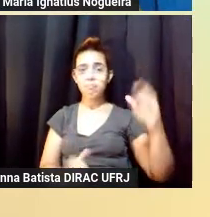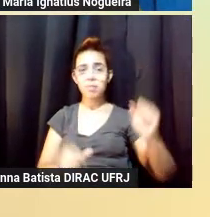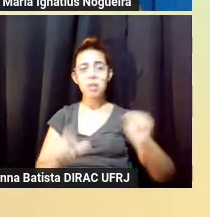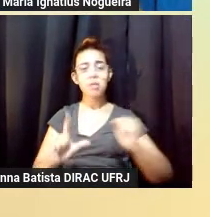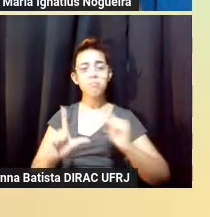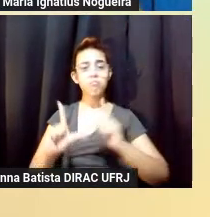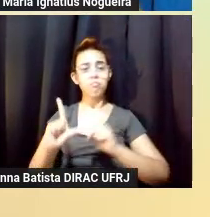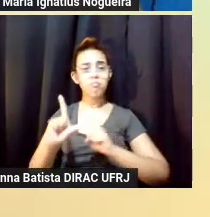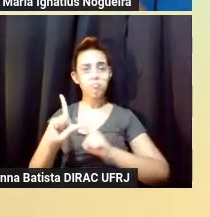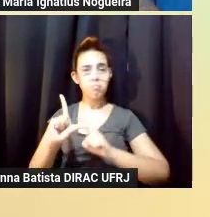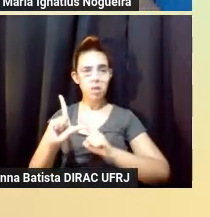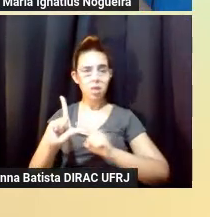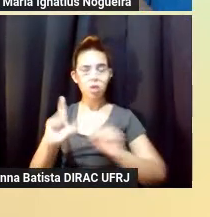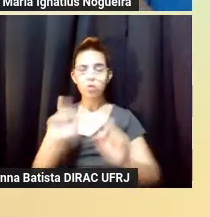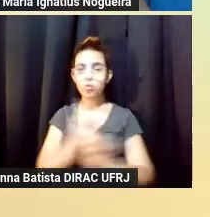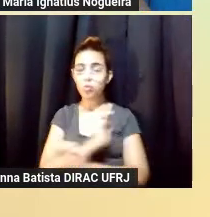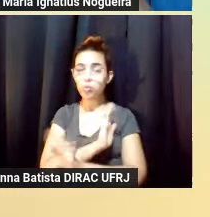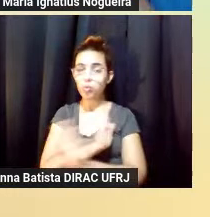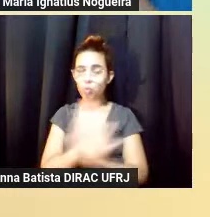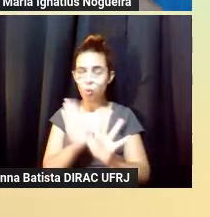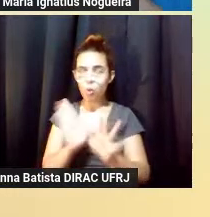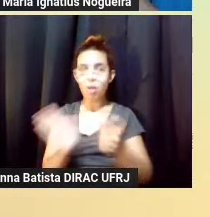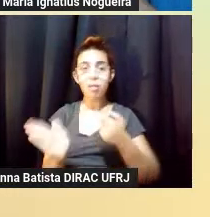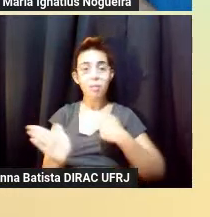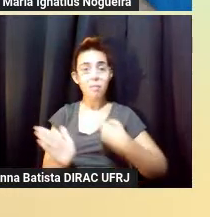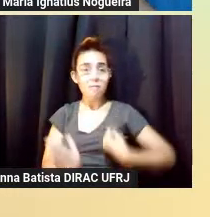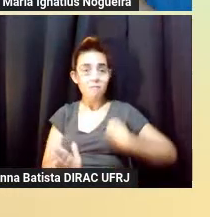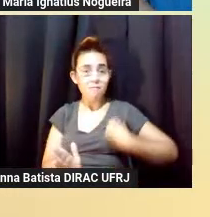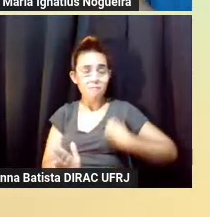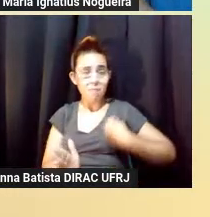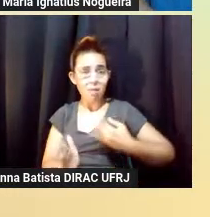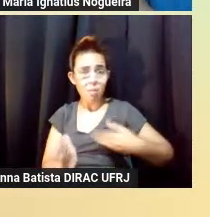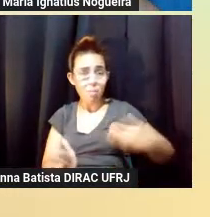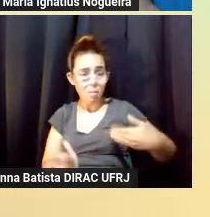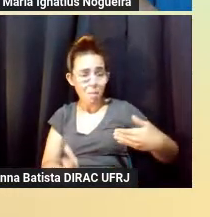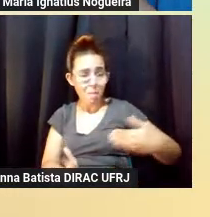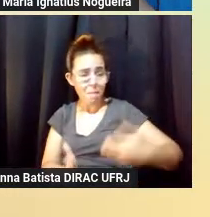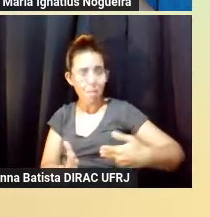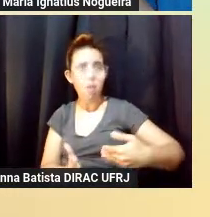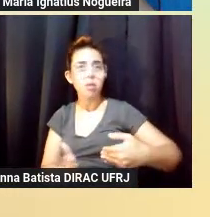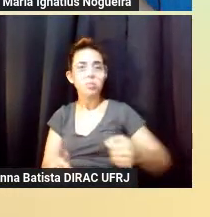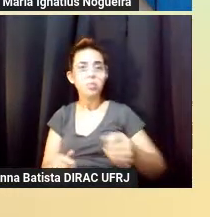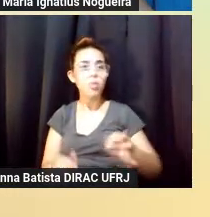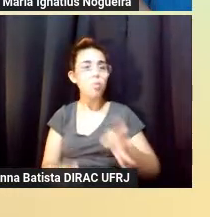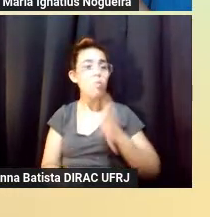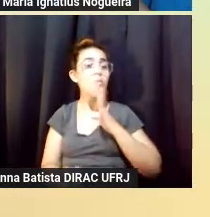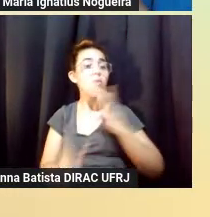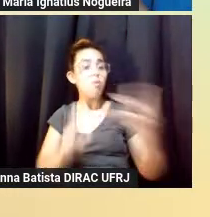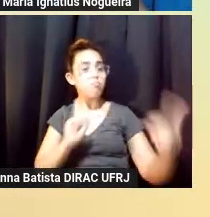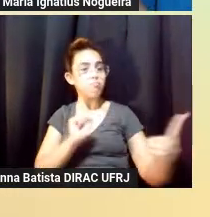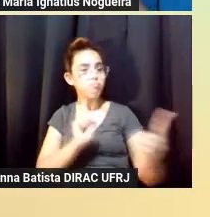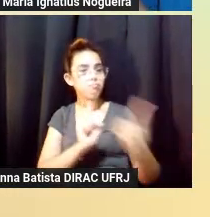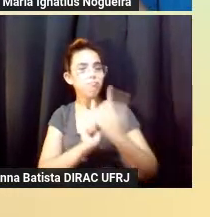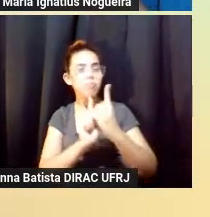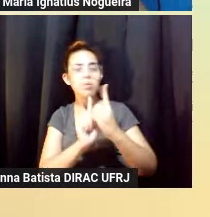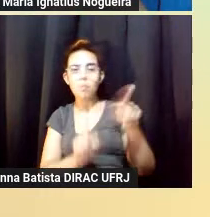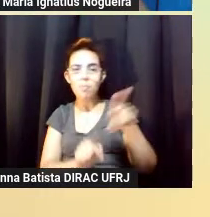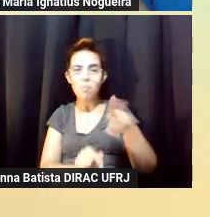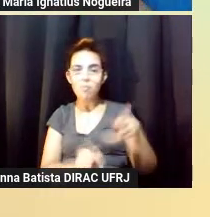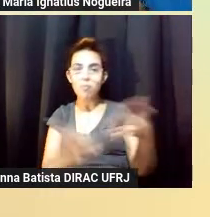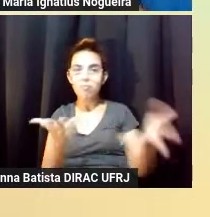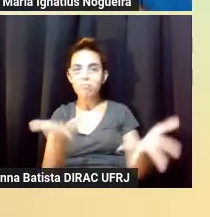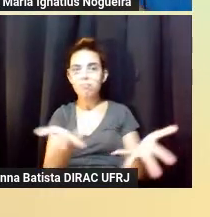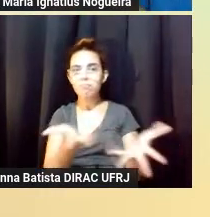muito importante na minha vida, o professor Thiago. Era um professor incrível, eu admirava demais o seu Thiago,